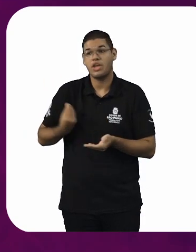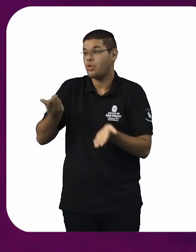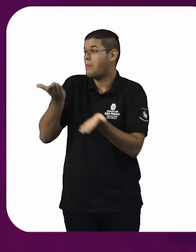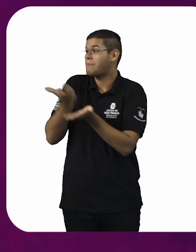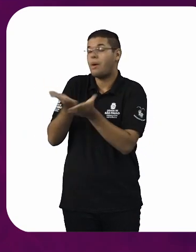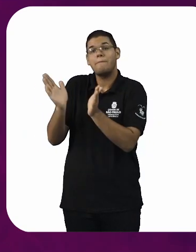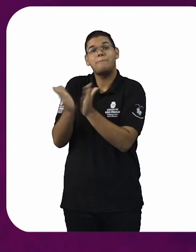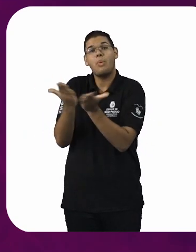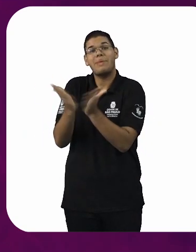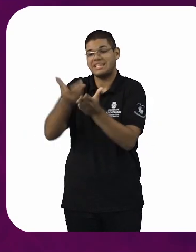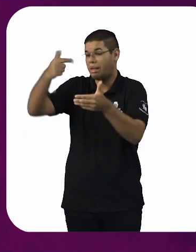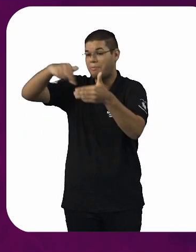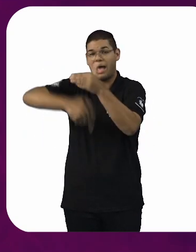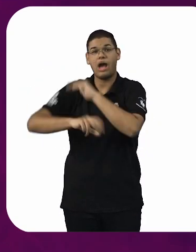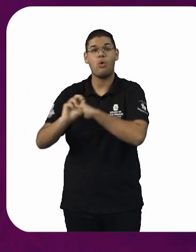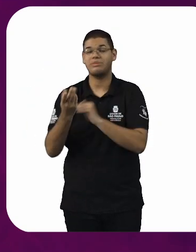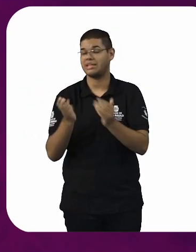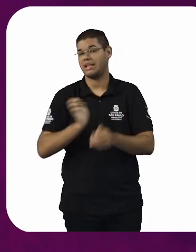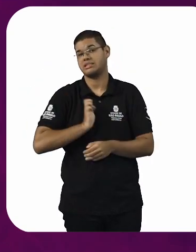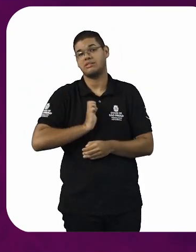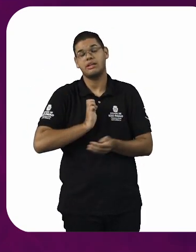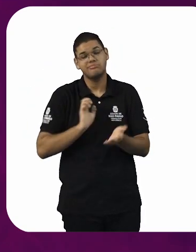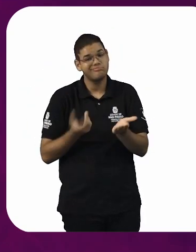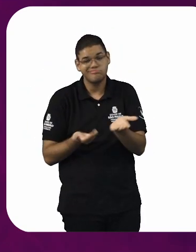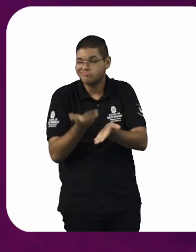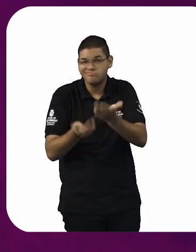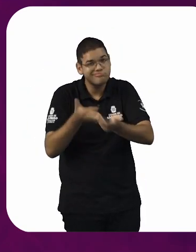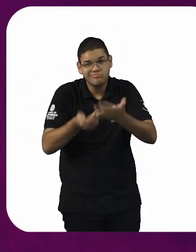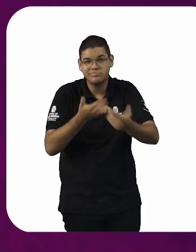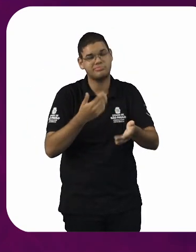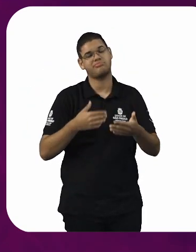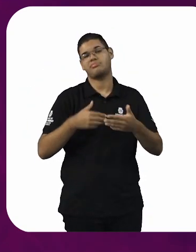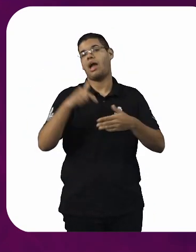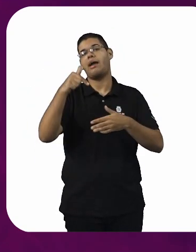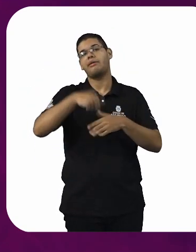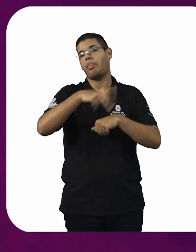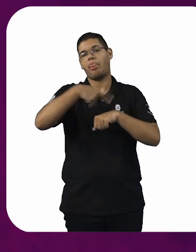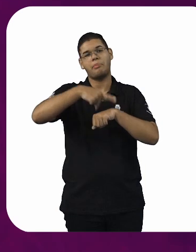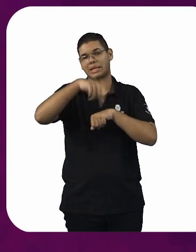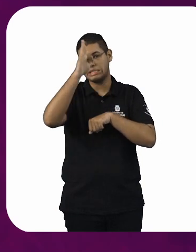classe média, a classe alta ou a classe extremamente rica no nosso país.